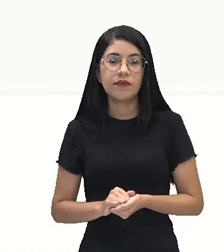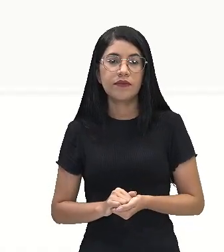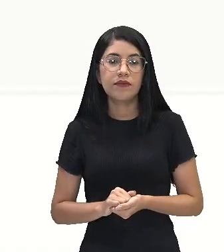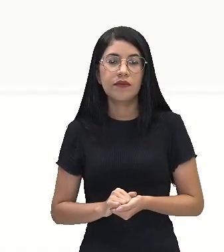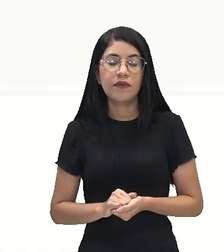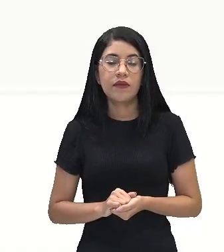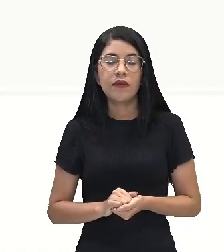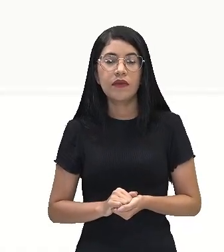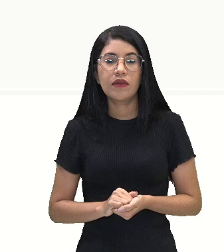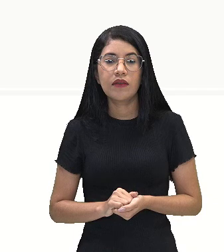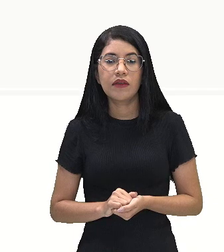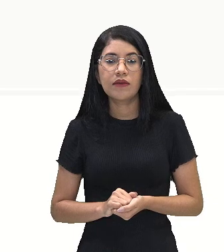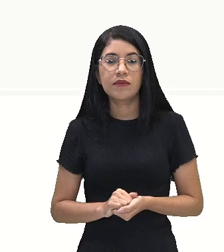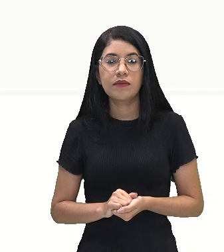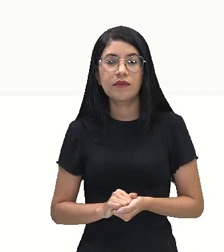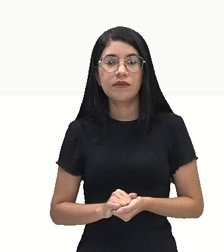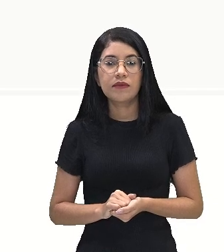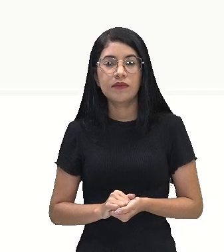Bem,